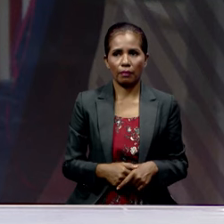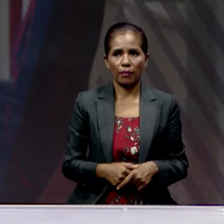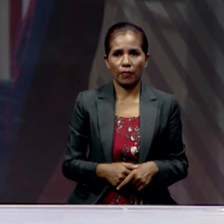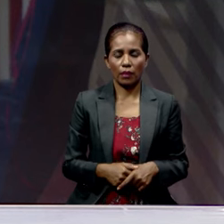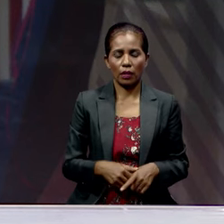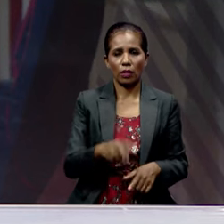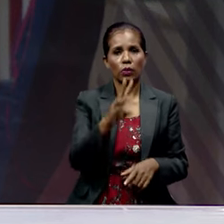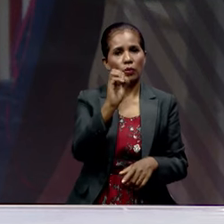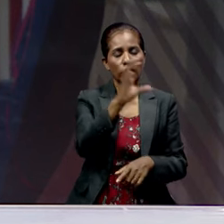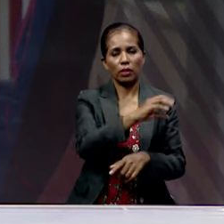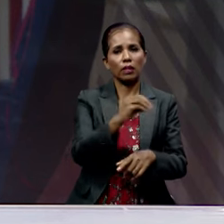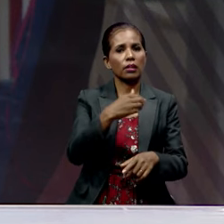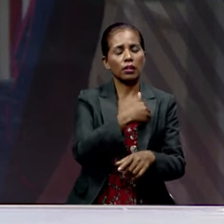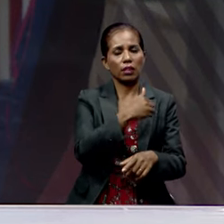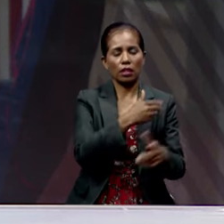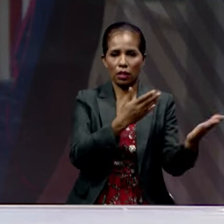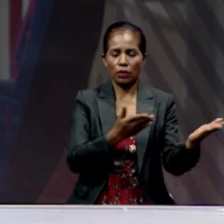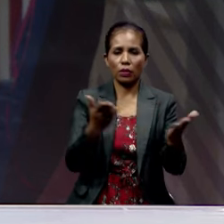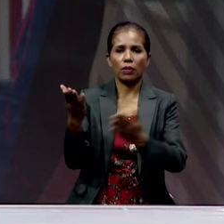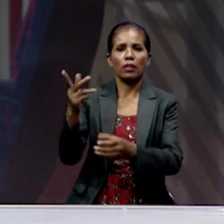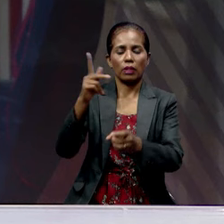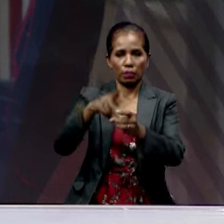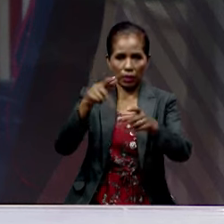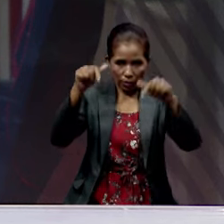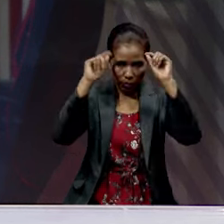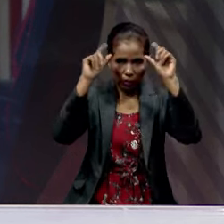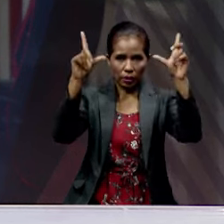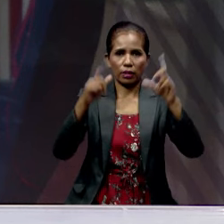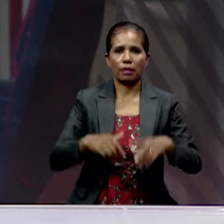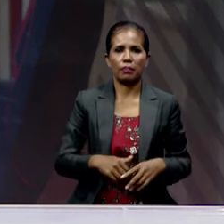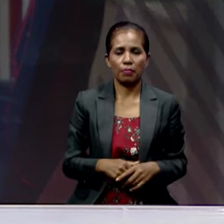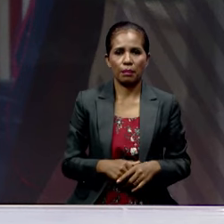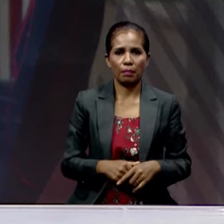Ucait sidak pronunsia atu dada kadora sumai Timor Leste.